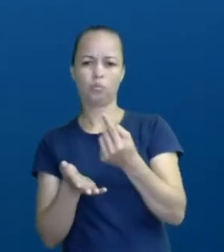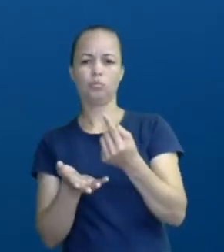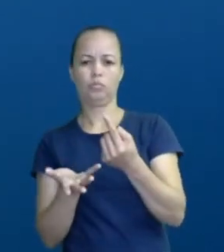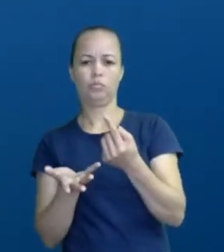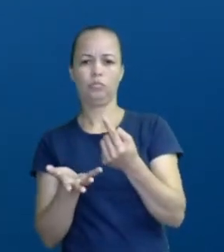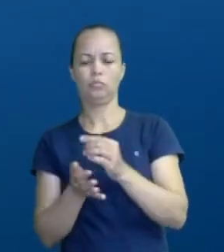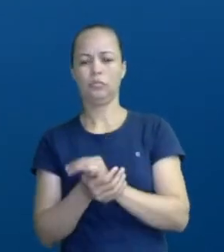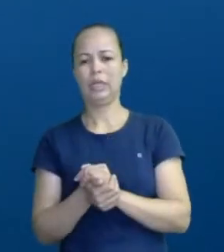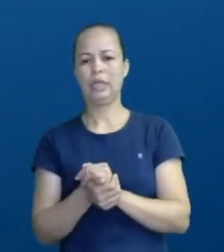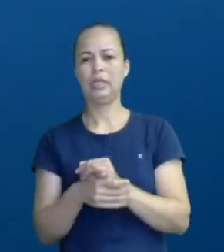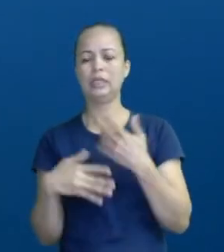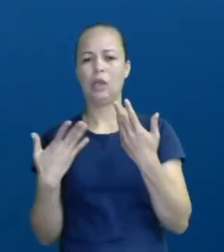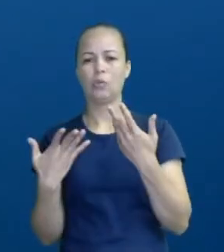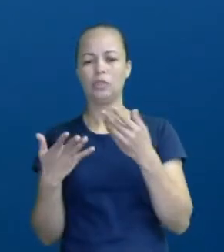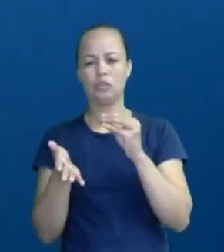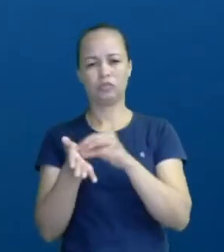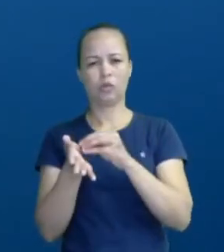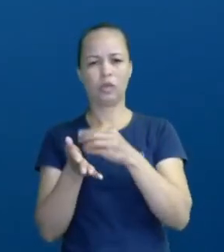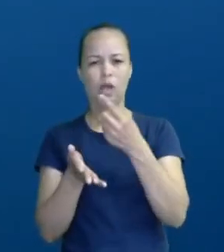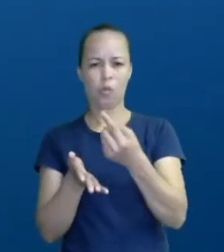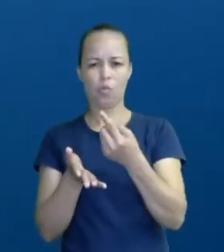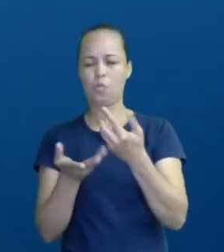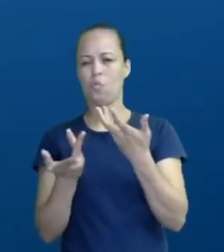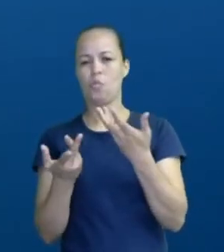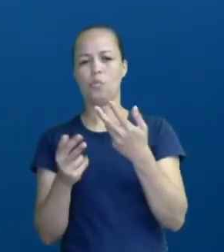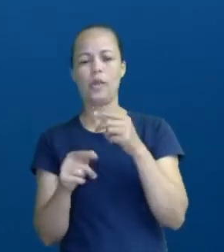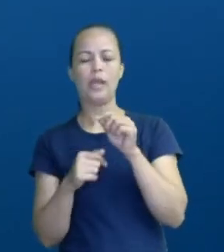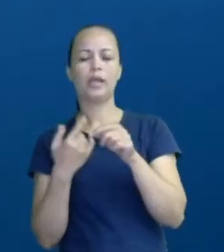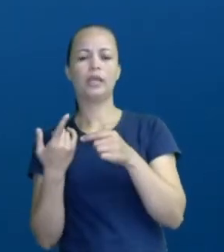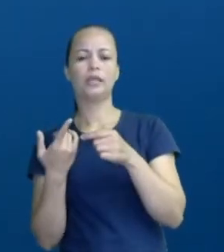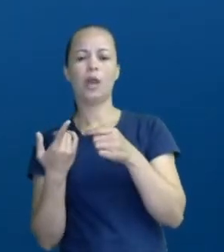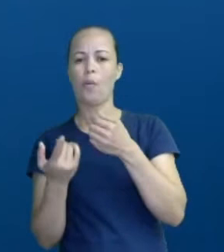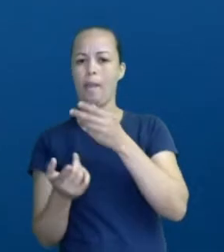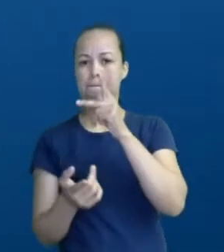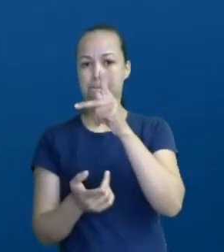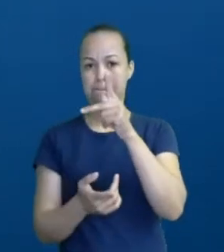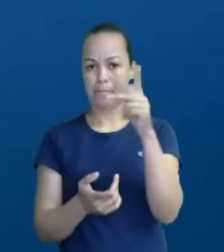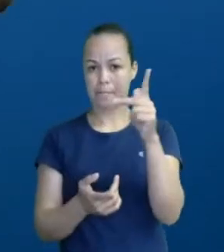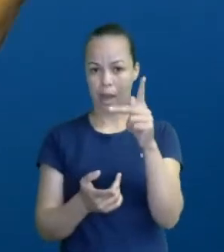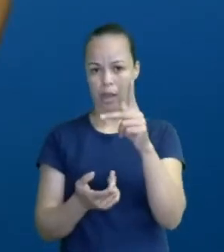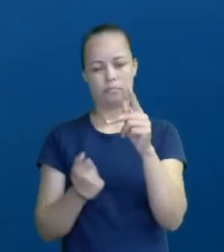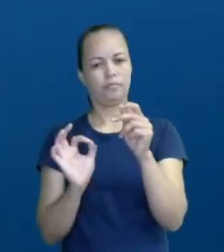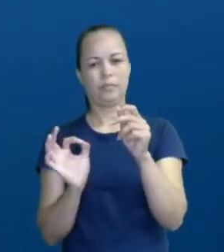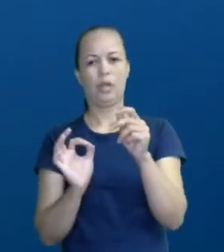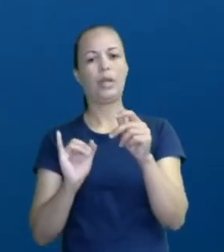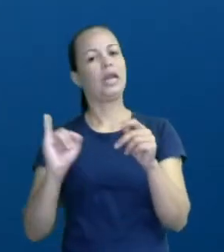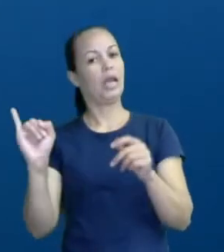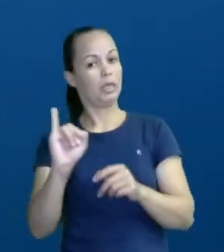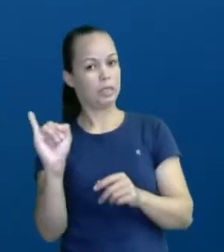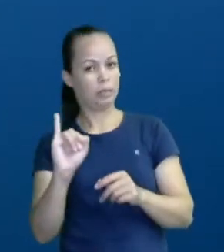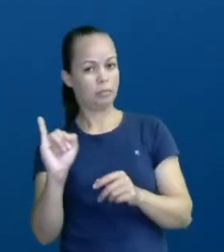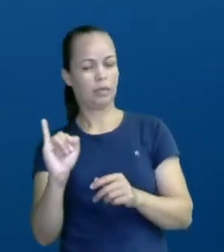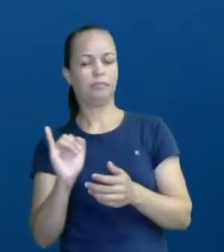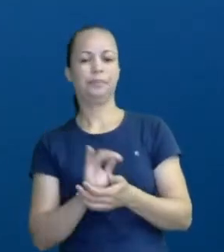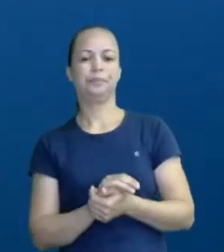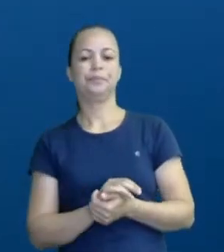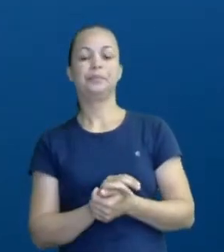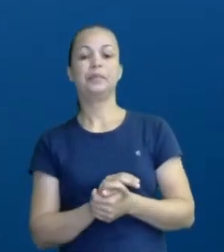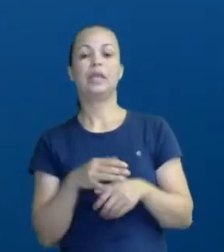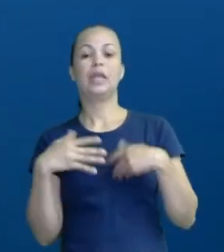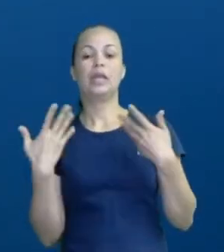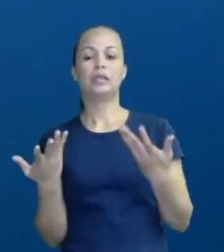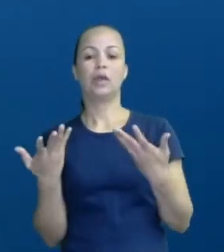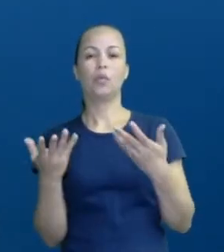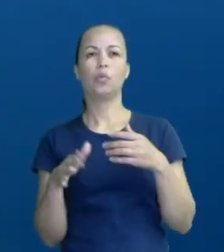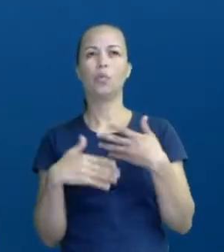1, ele não é par. Se ele não é par, ele é ímpar. Então, com isso, a